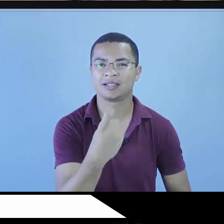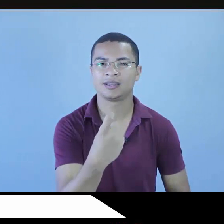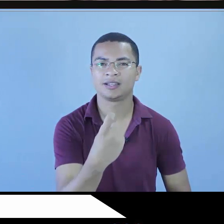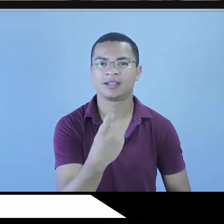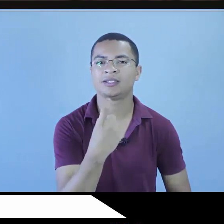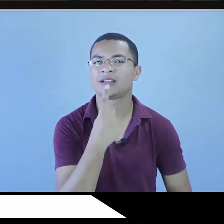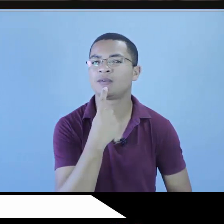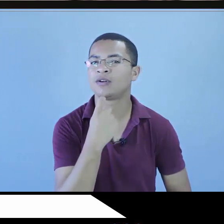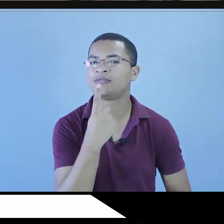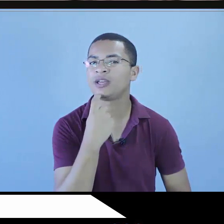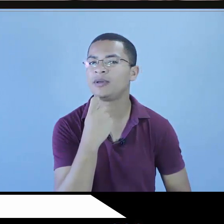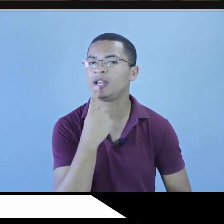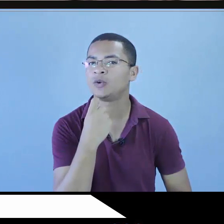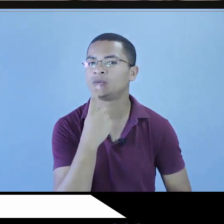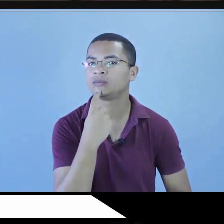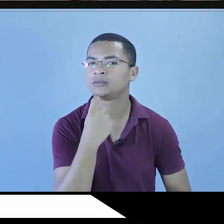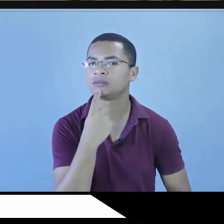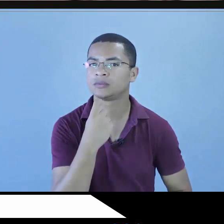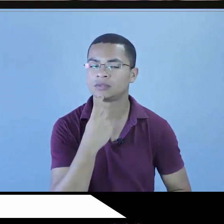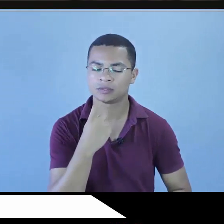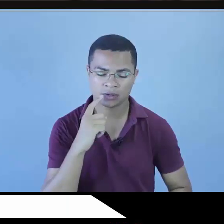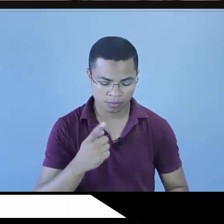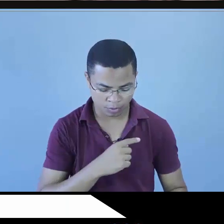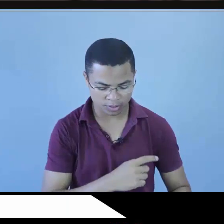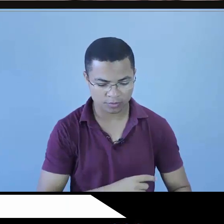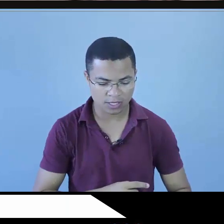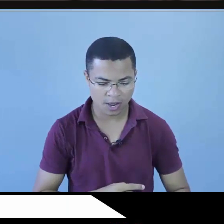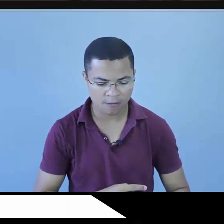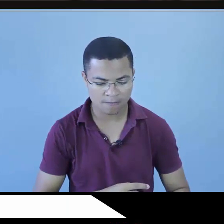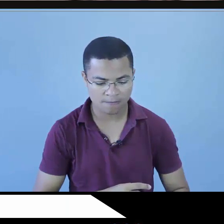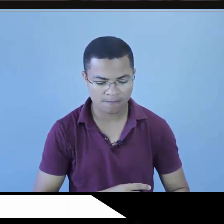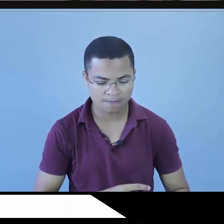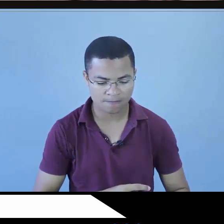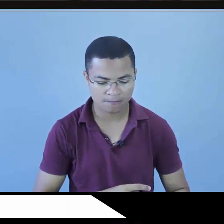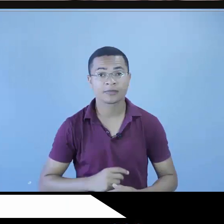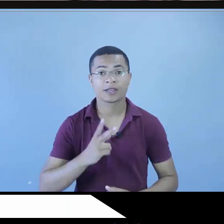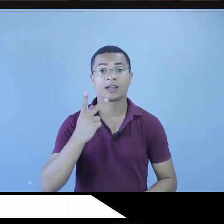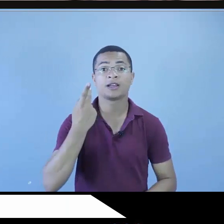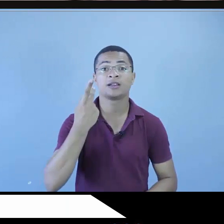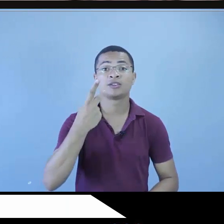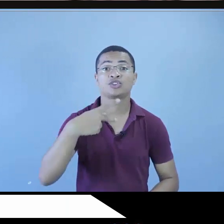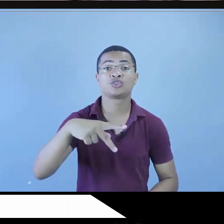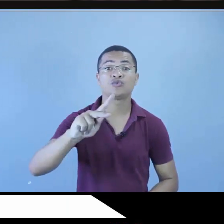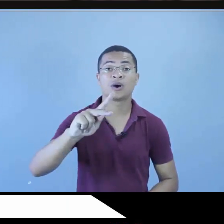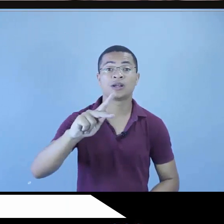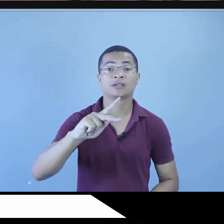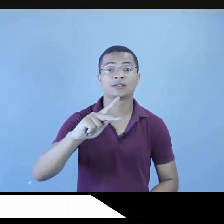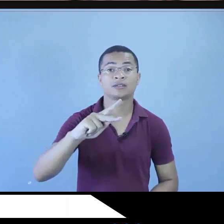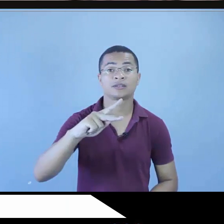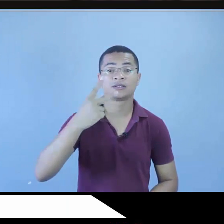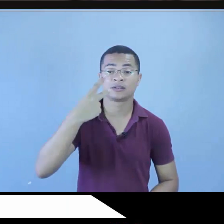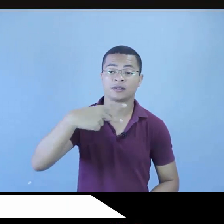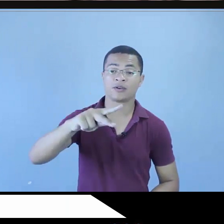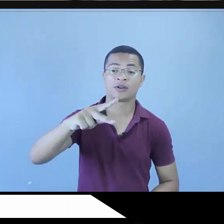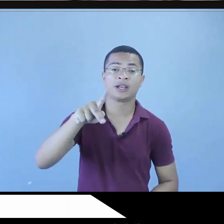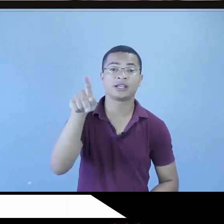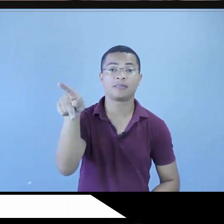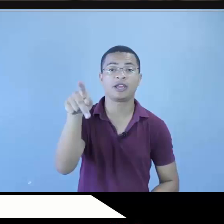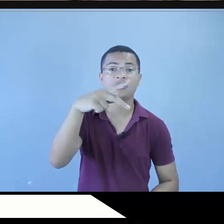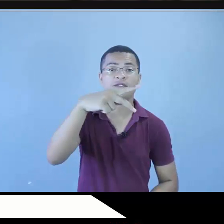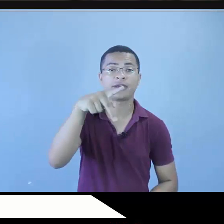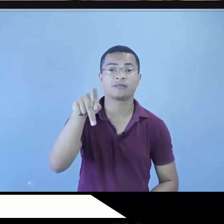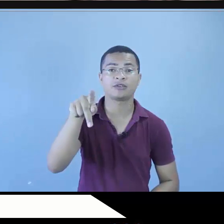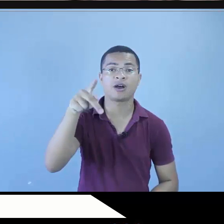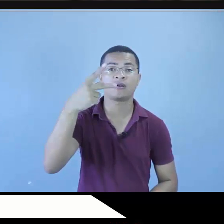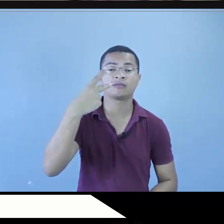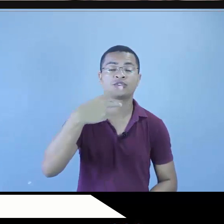açaí. Então, ó, vermelho. Próximo sinal. Sua. Então, ó, letra